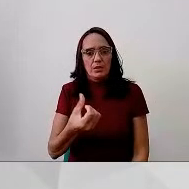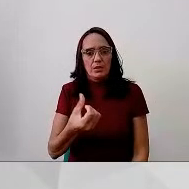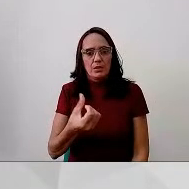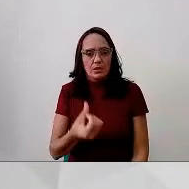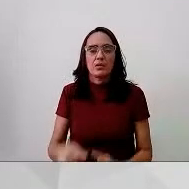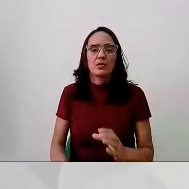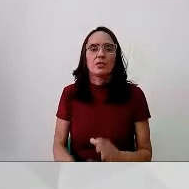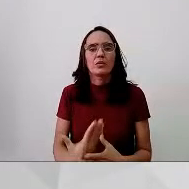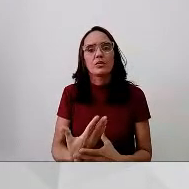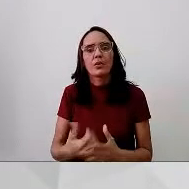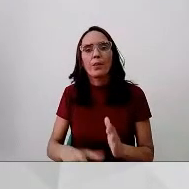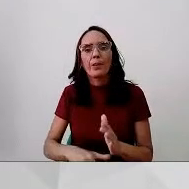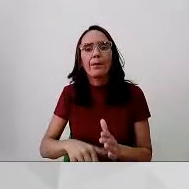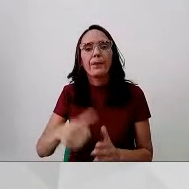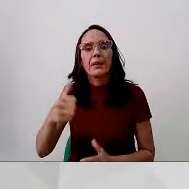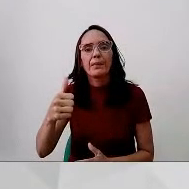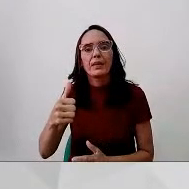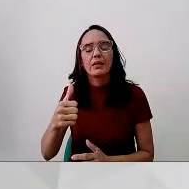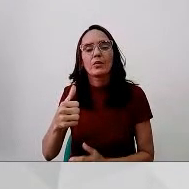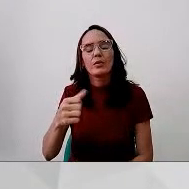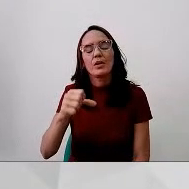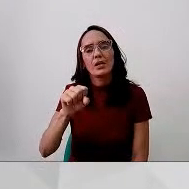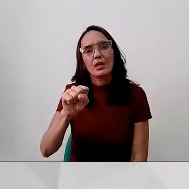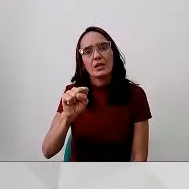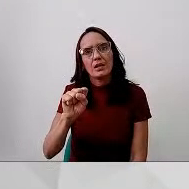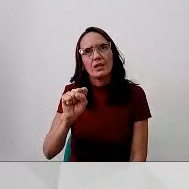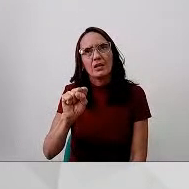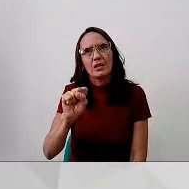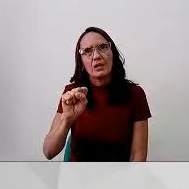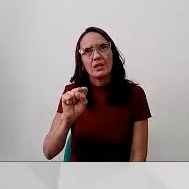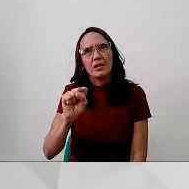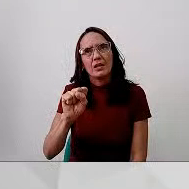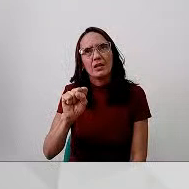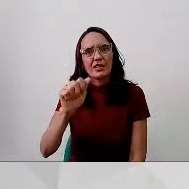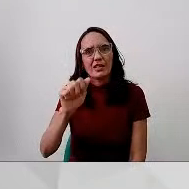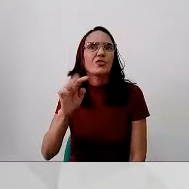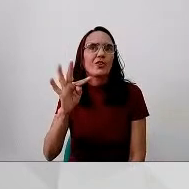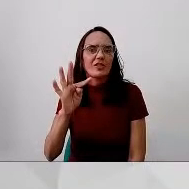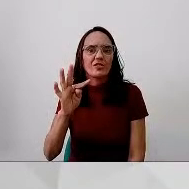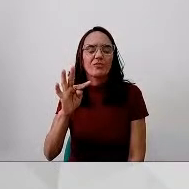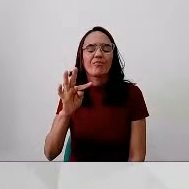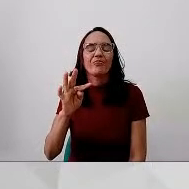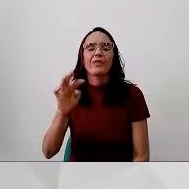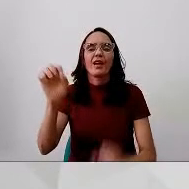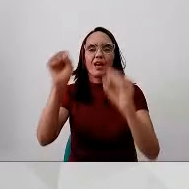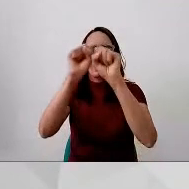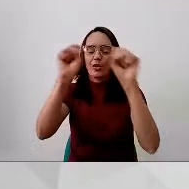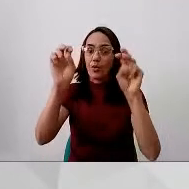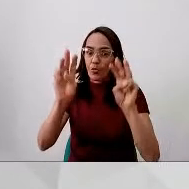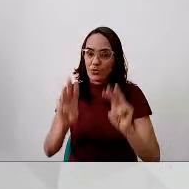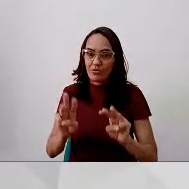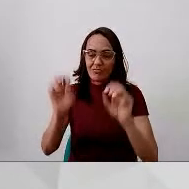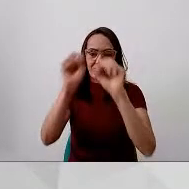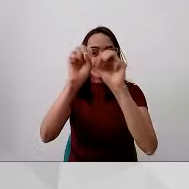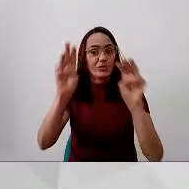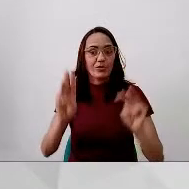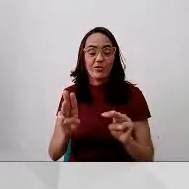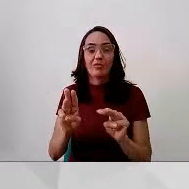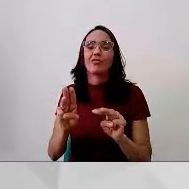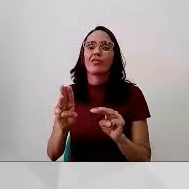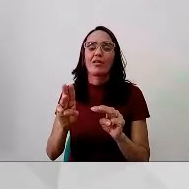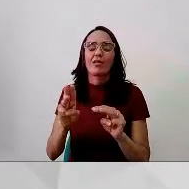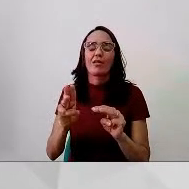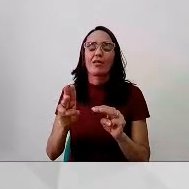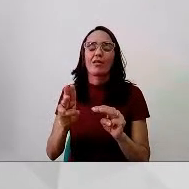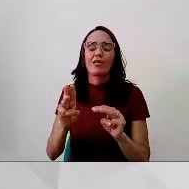que era um software que conseguia conversar, com as pessoas. Obviamente, só